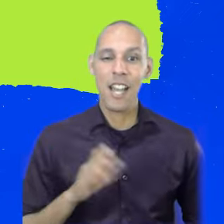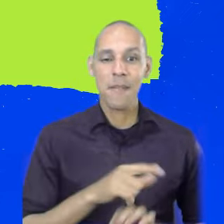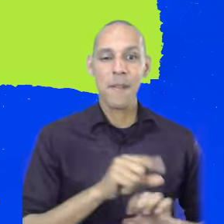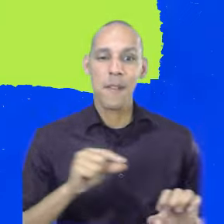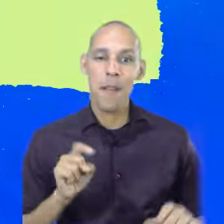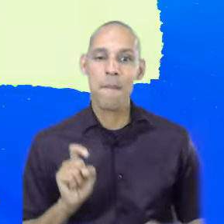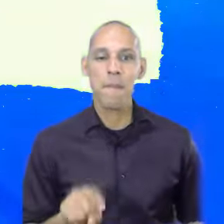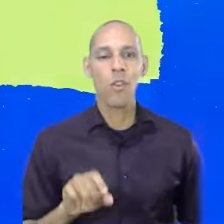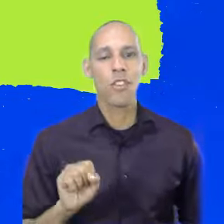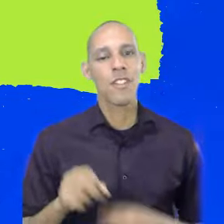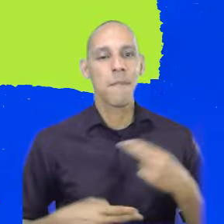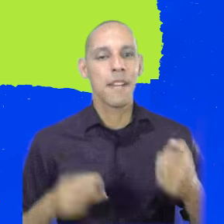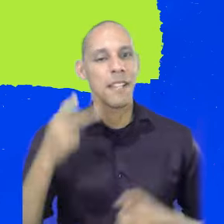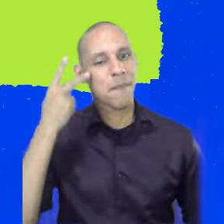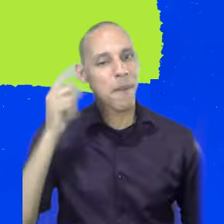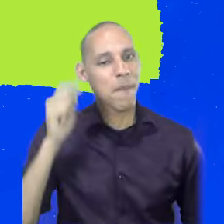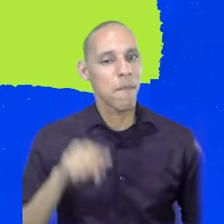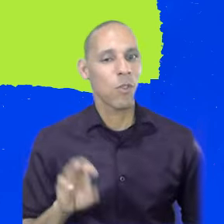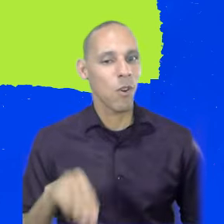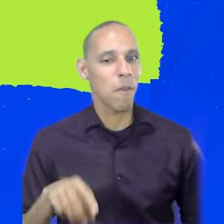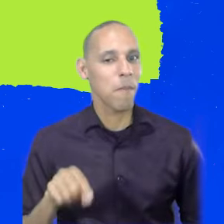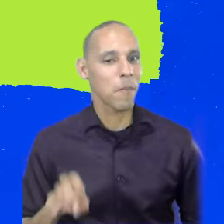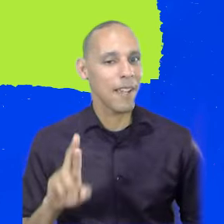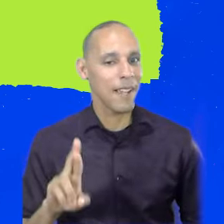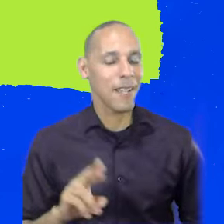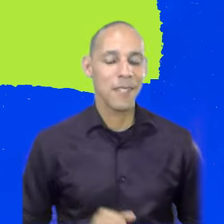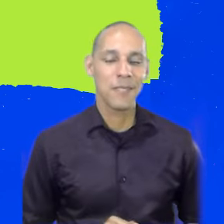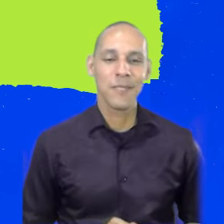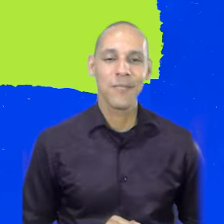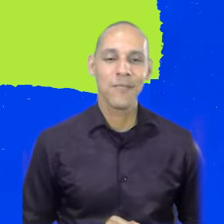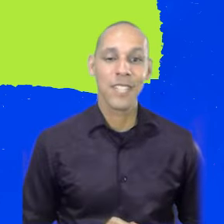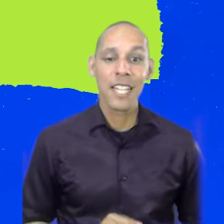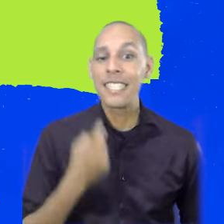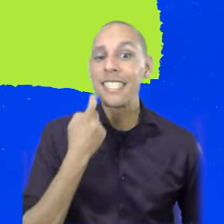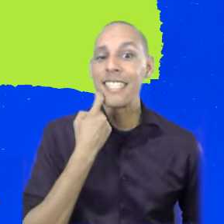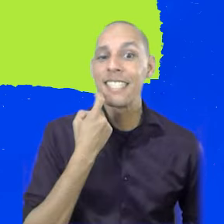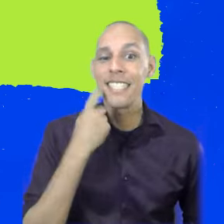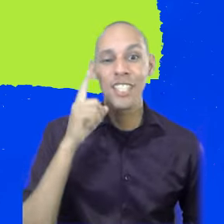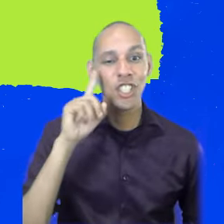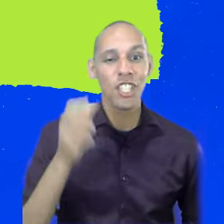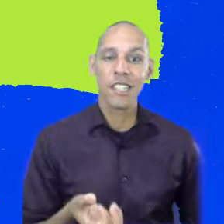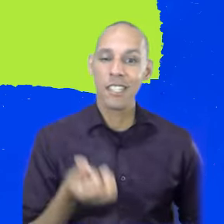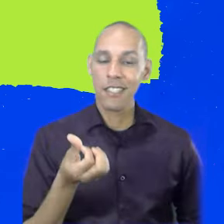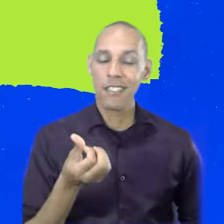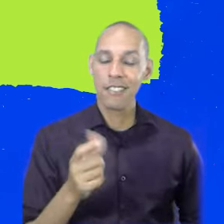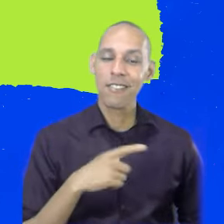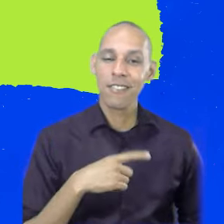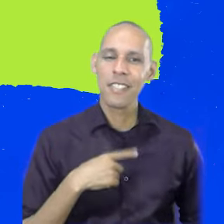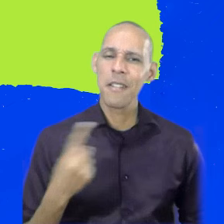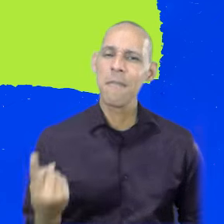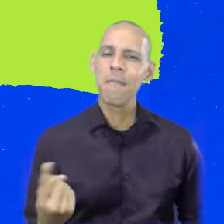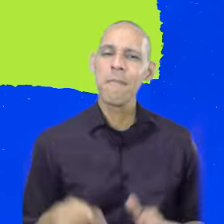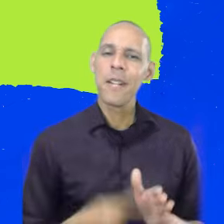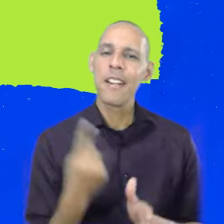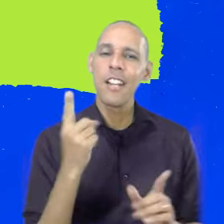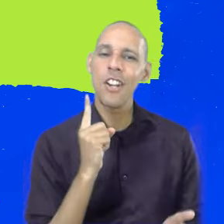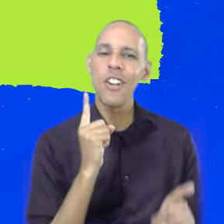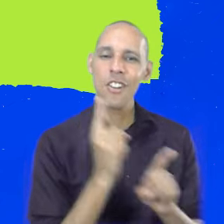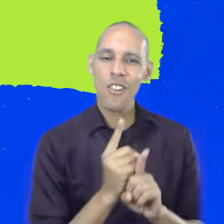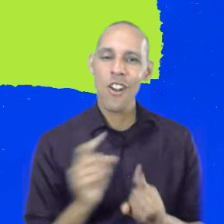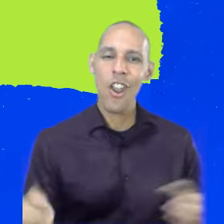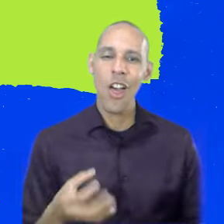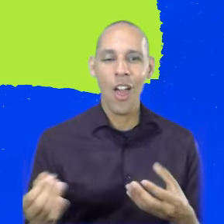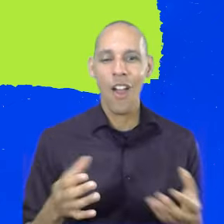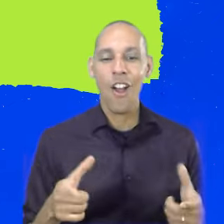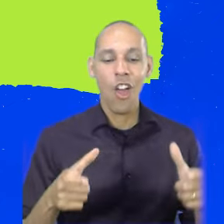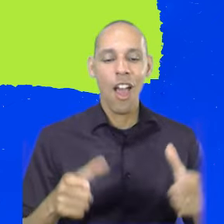candidatoempreendedor.sebraesp.com.br. E na sexta-feira, dia 6, será realizado o primeiro Encontro de Inovação do Campo em Adamantina.